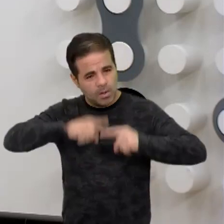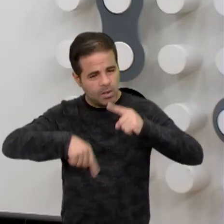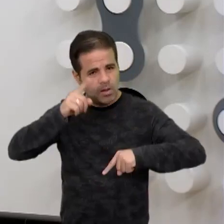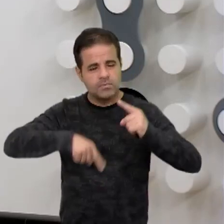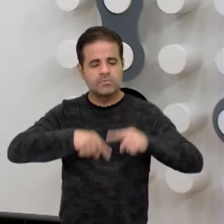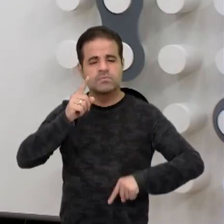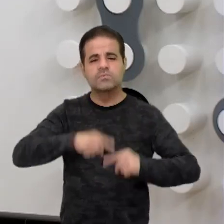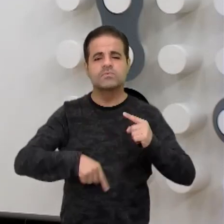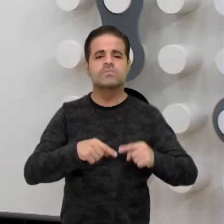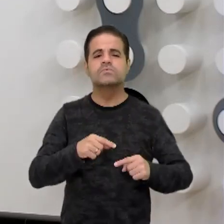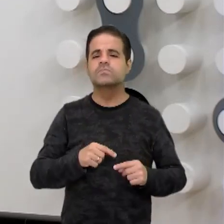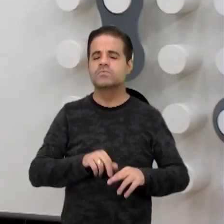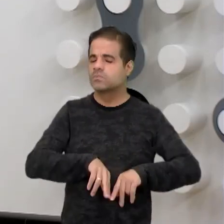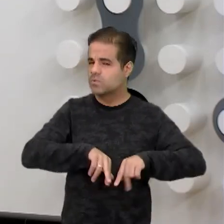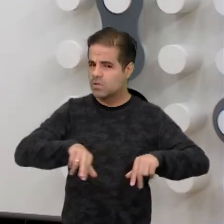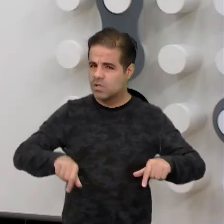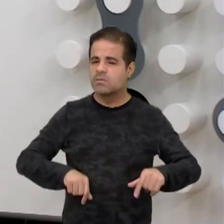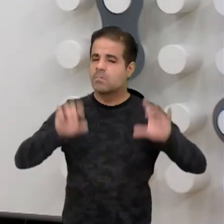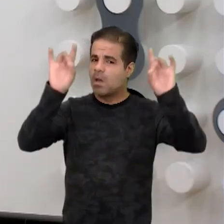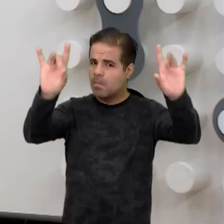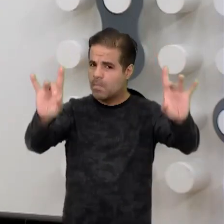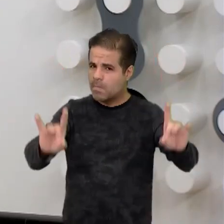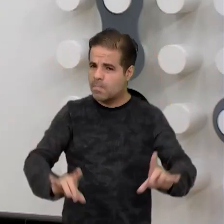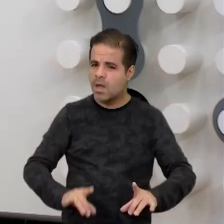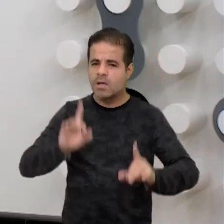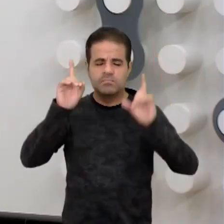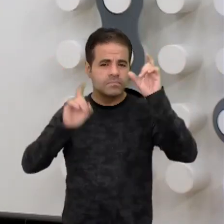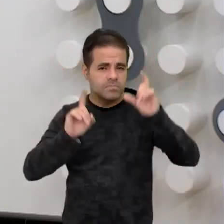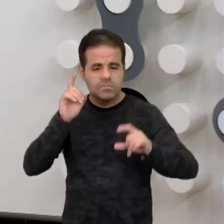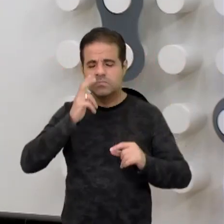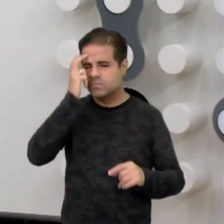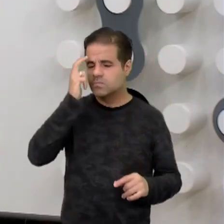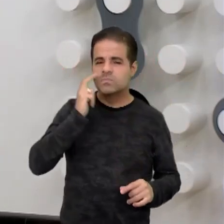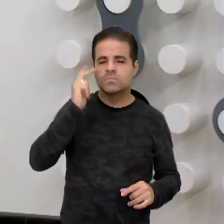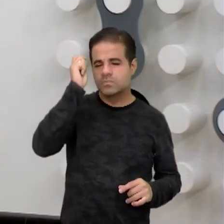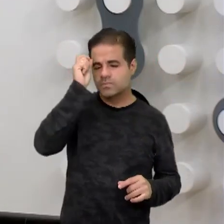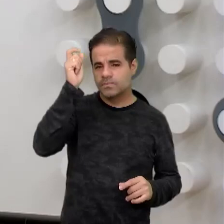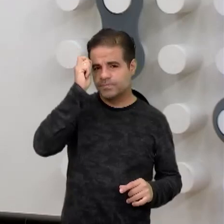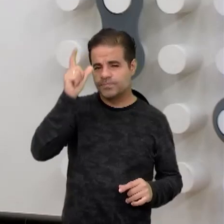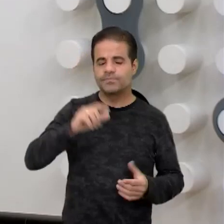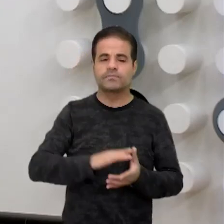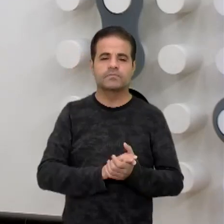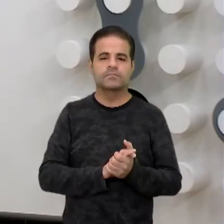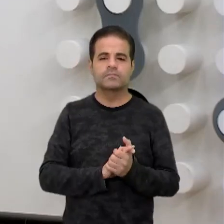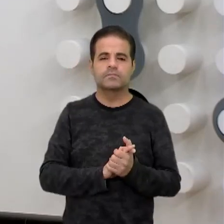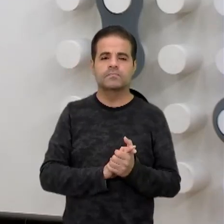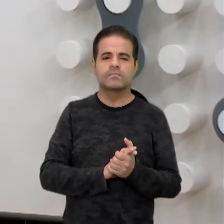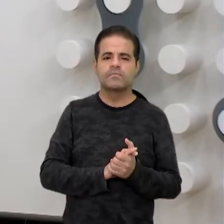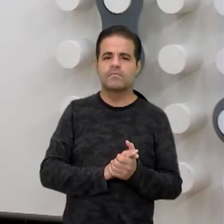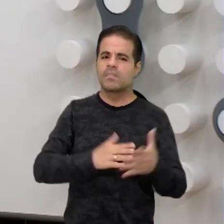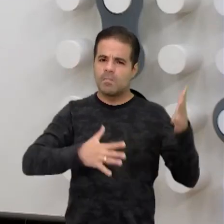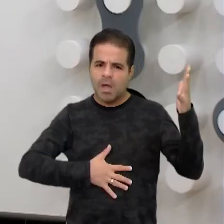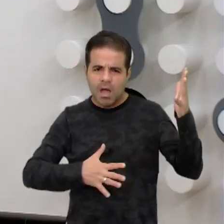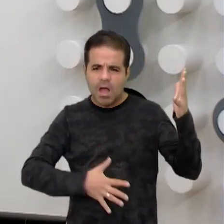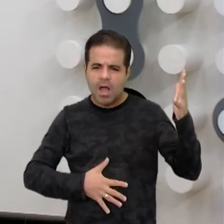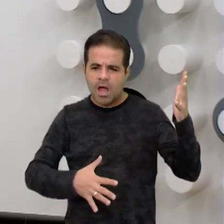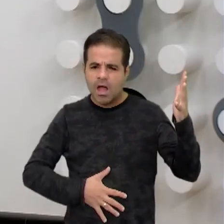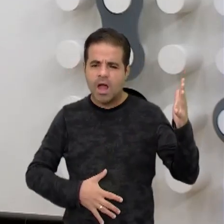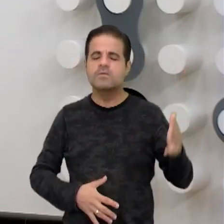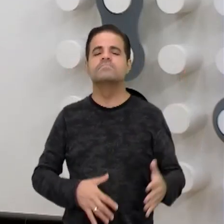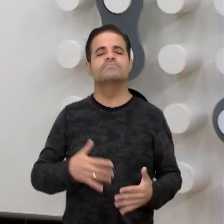dessas expressões culturais, como por exemplo a malandragem, né? Então